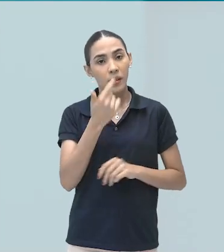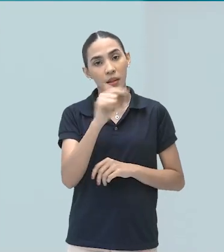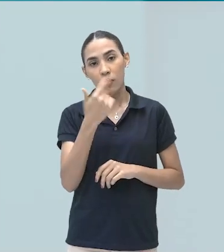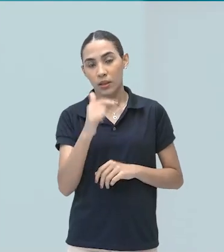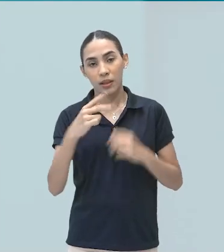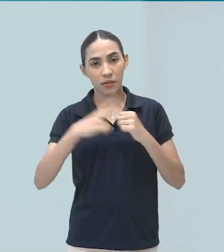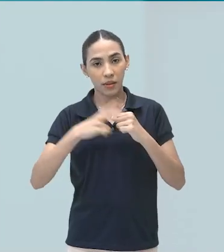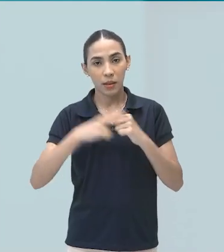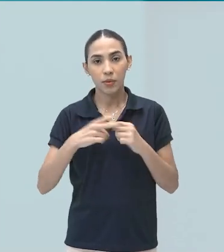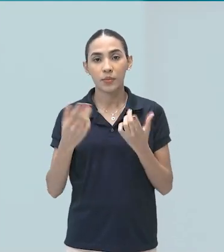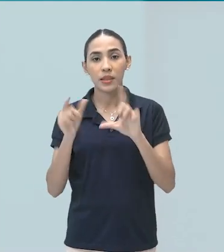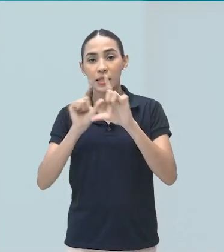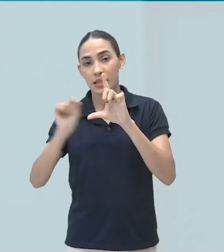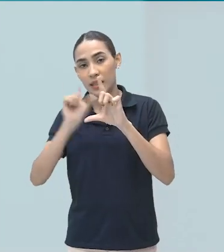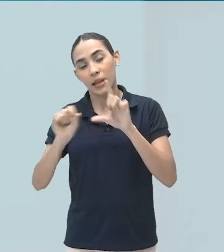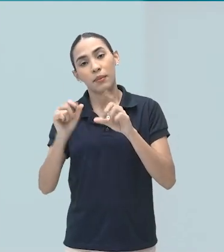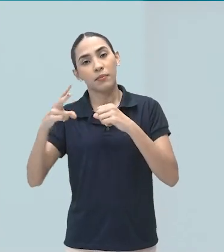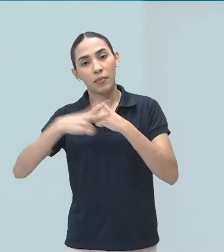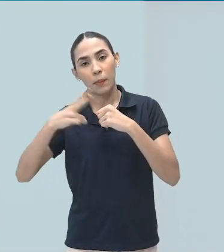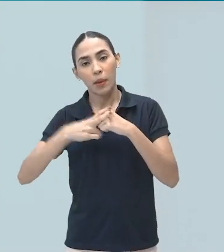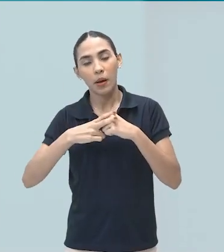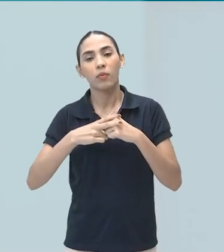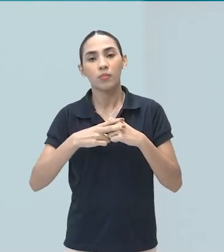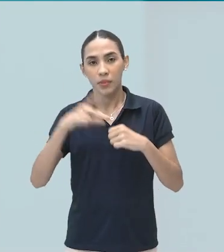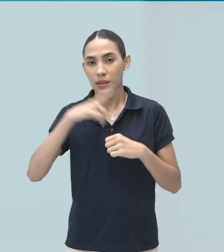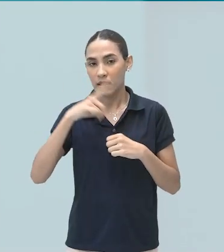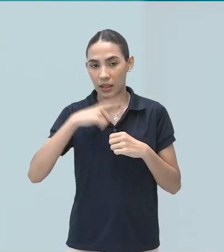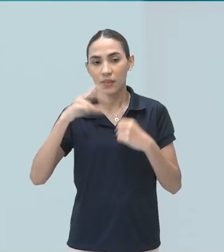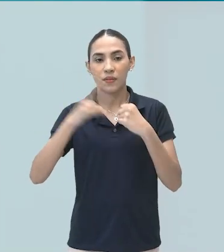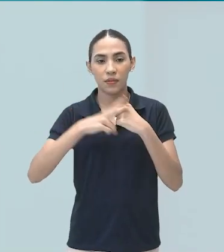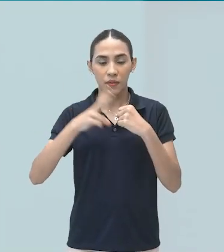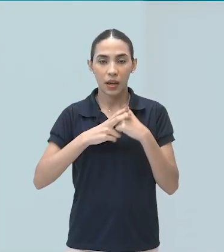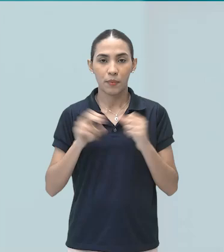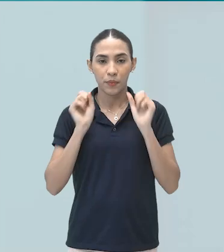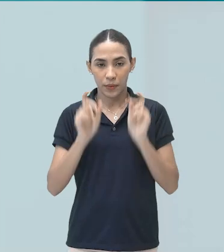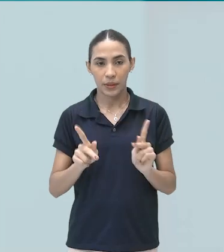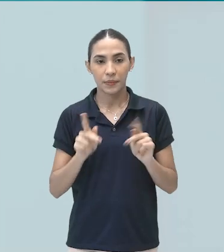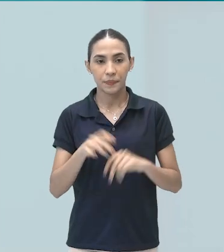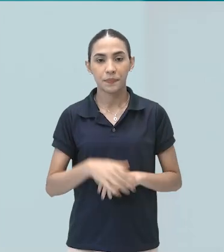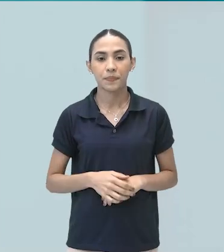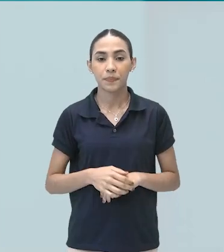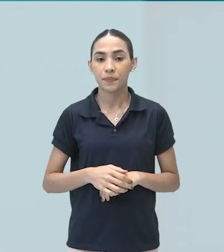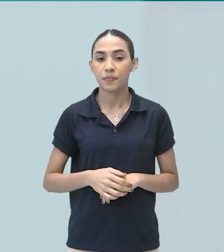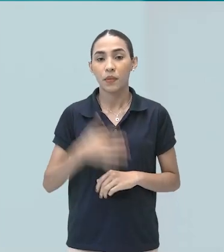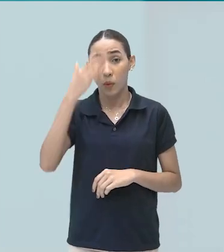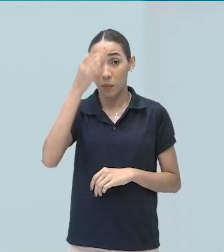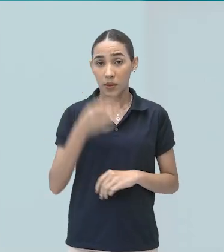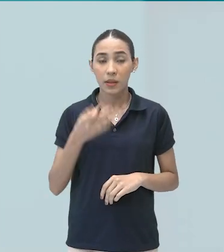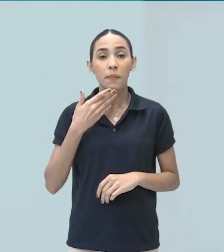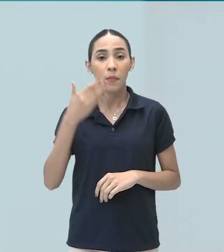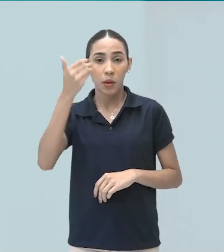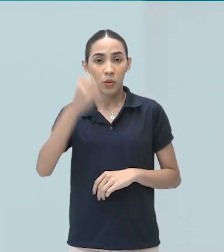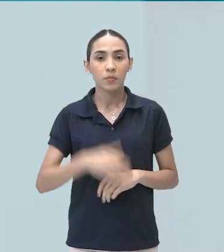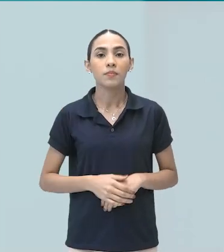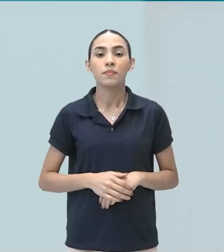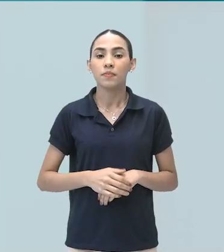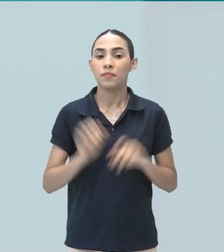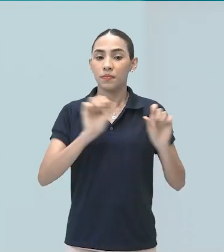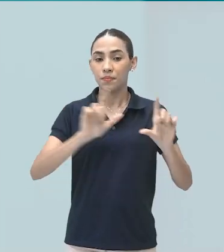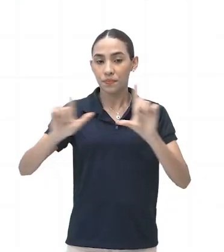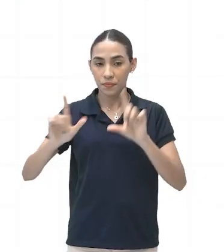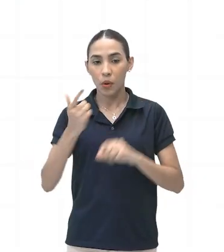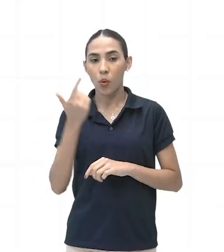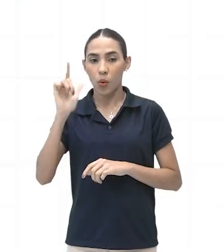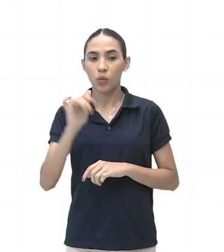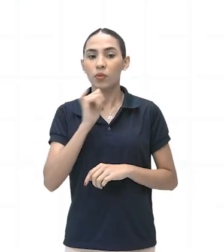tem verbo. E sintagma verbal, você terá a presença de um verbo nesse enunciado. Vamos compreender melhor, então, colocando aí